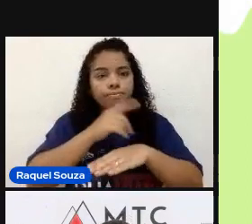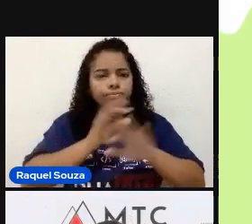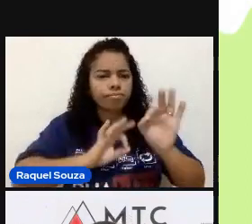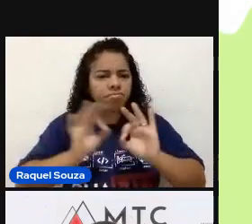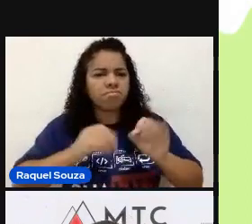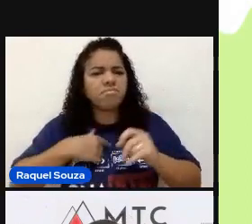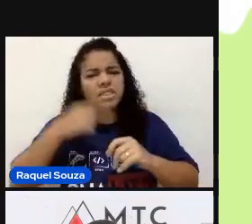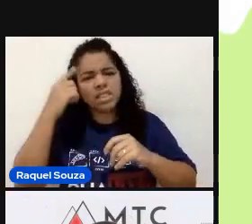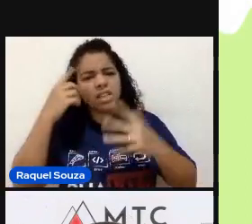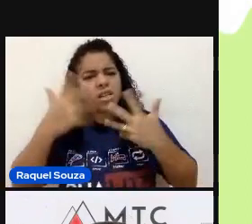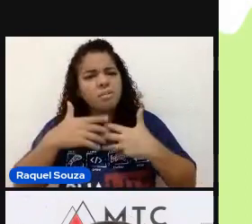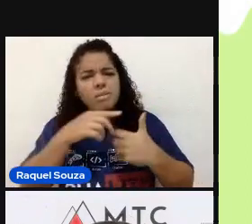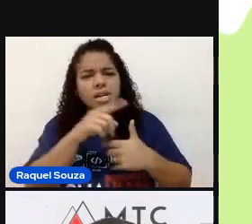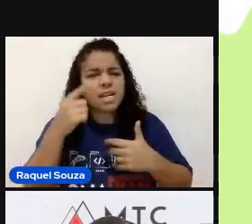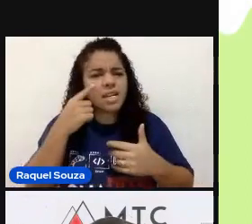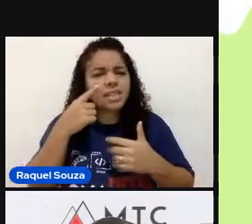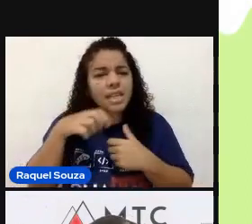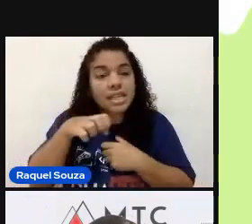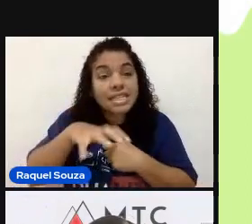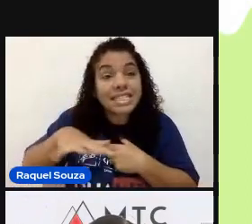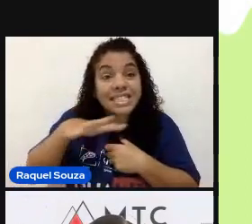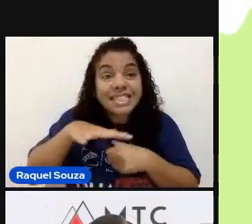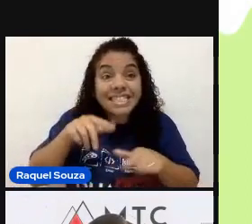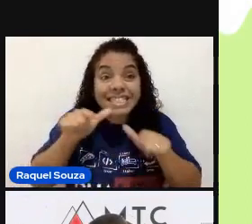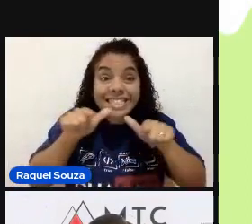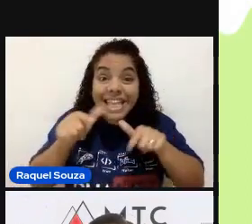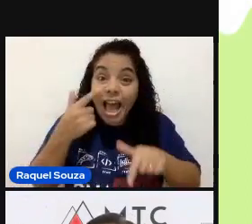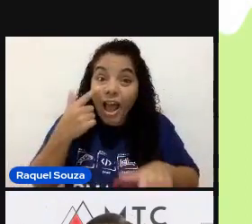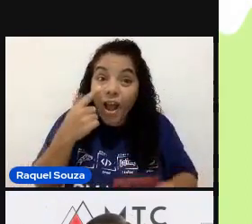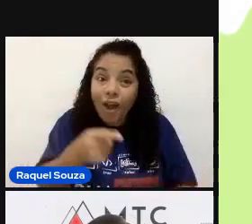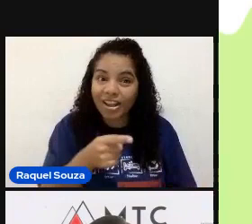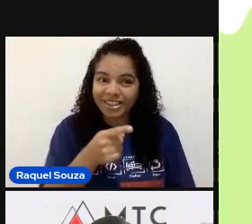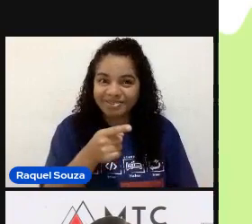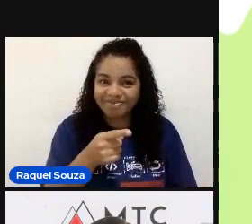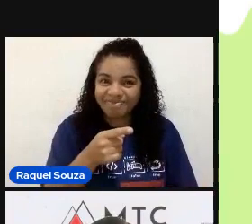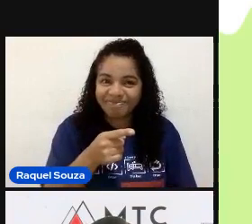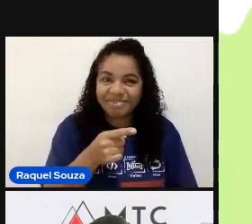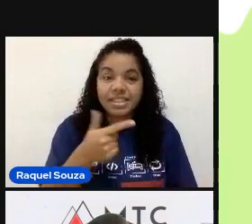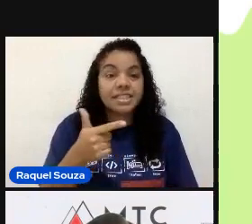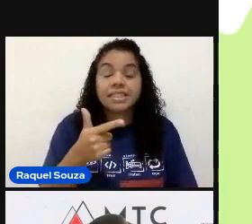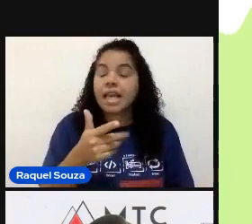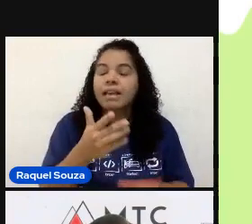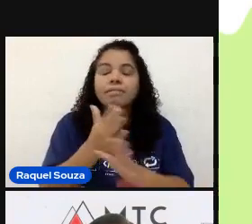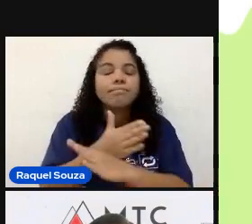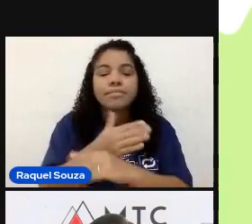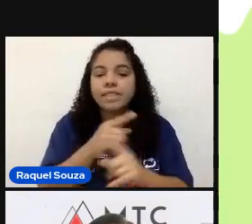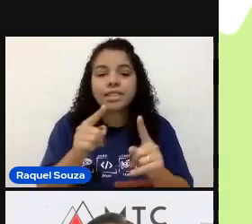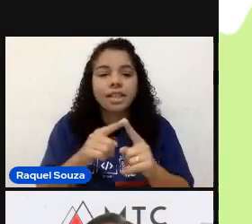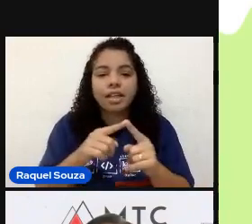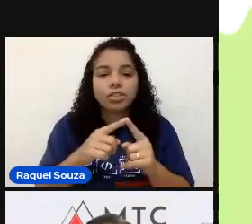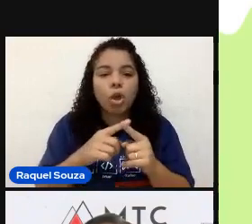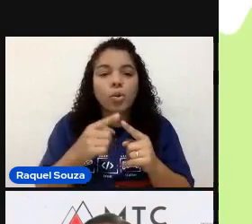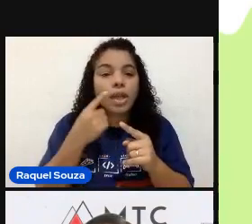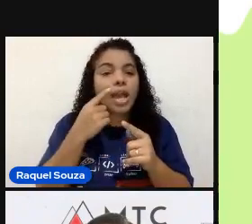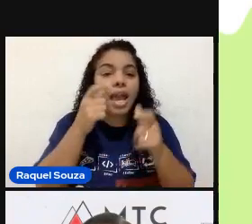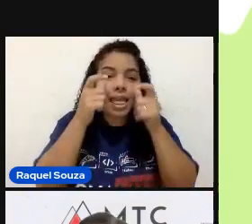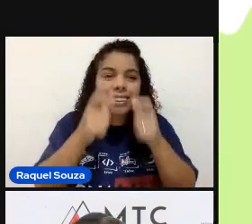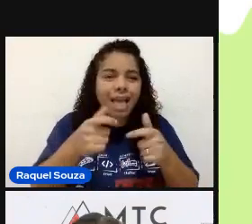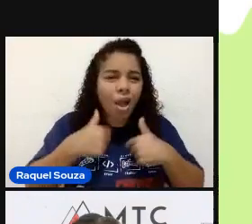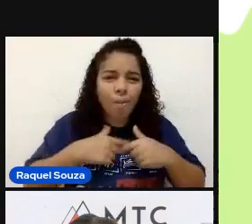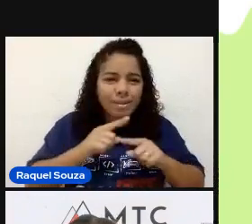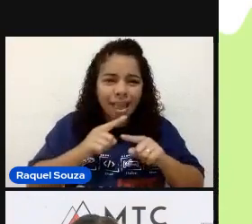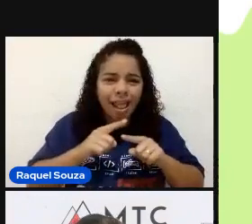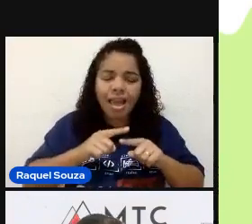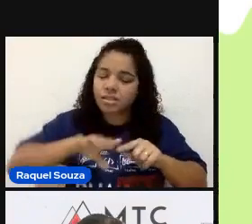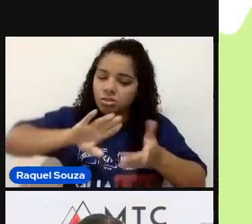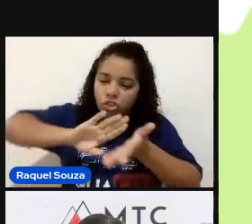em espaço de trabalho, veja isso aqui, ó. Sem distrações. O que não me interessa não vai ficar na